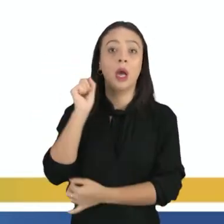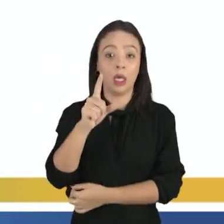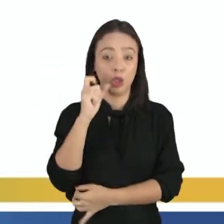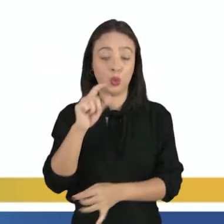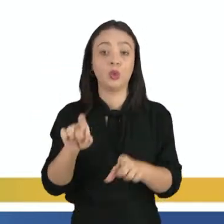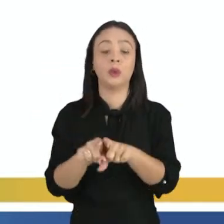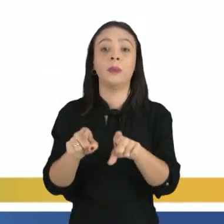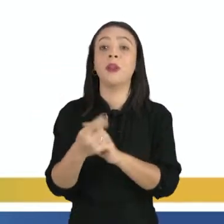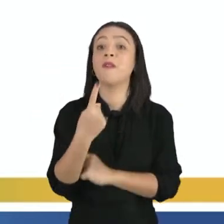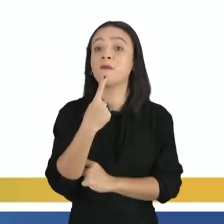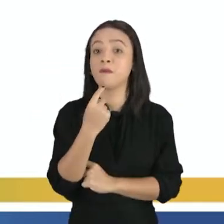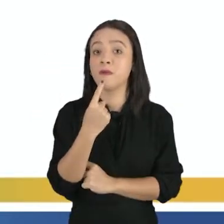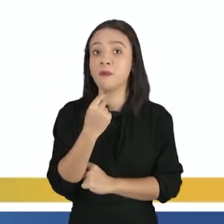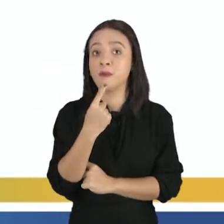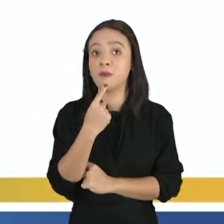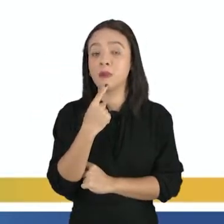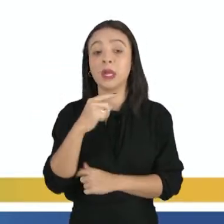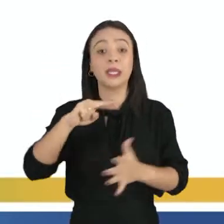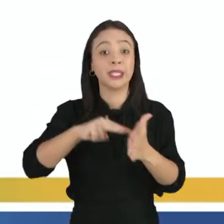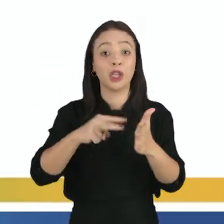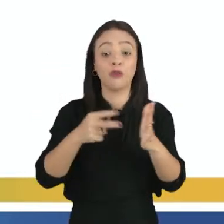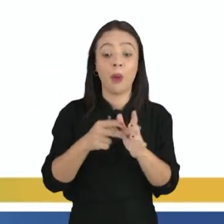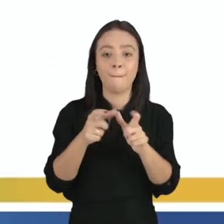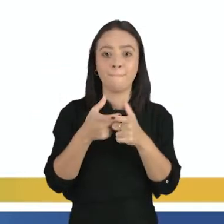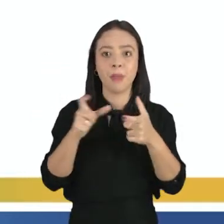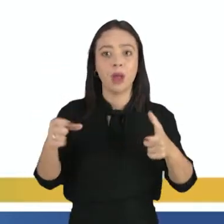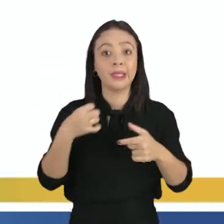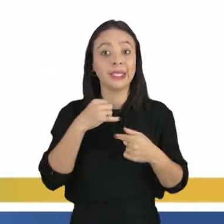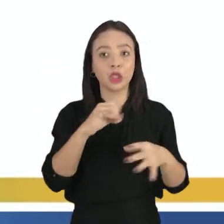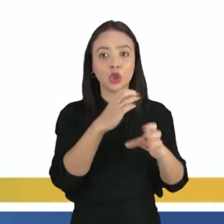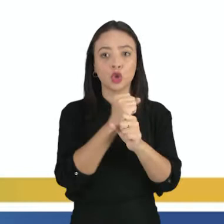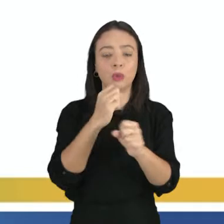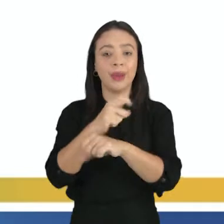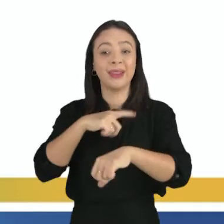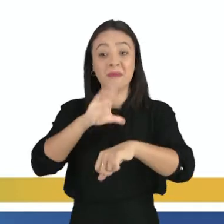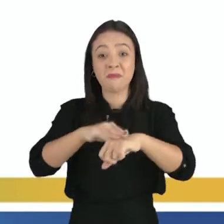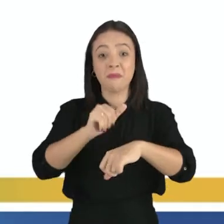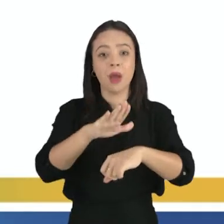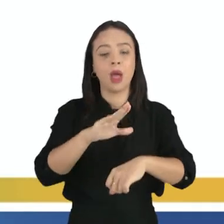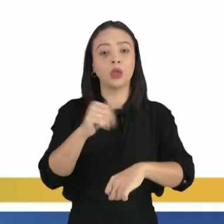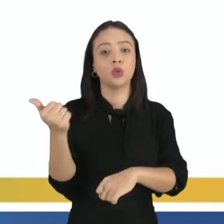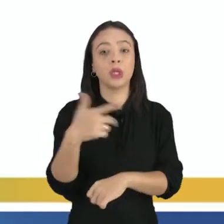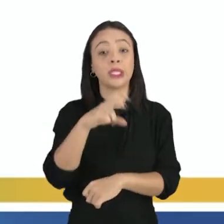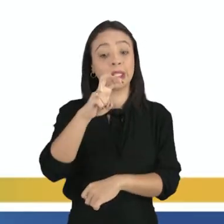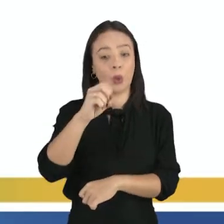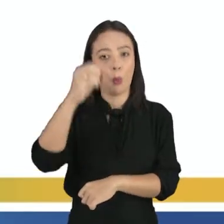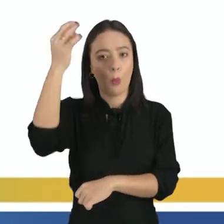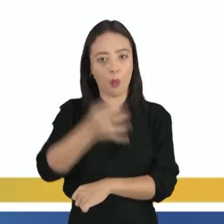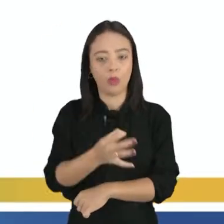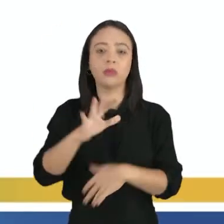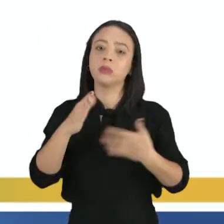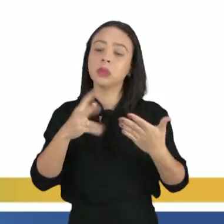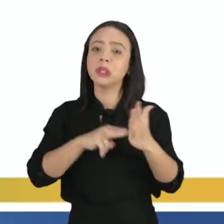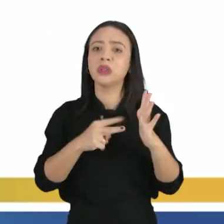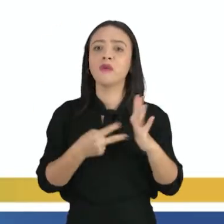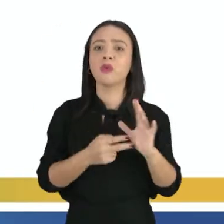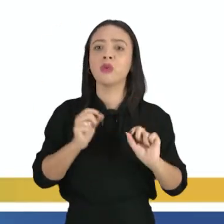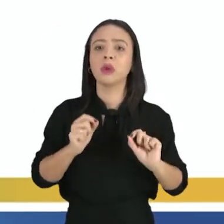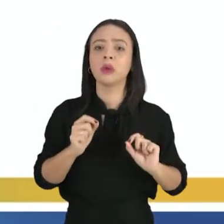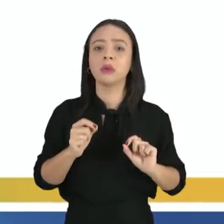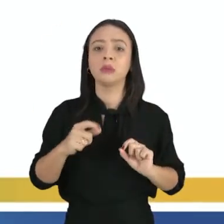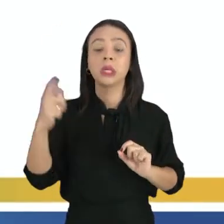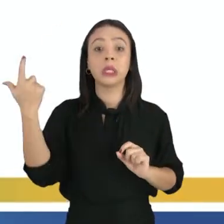vermelho, que são a maioria, né? Se você somar ali vai dar mais de 50%, você não